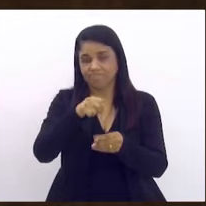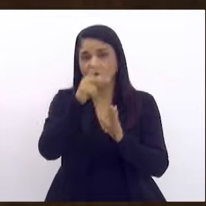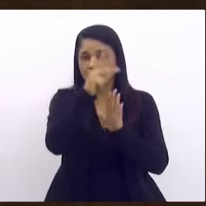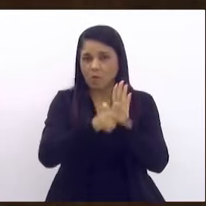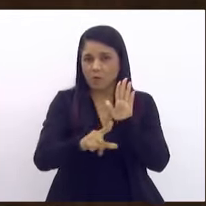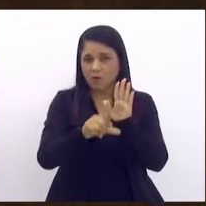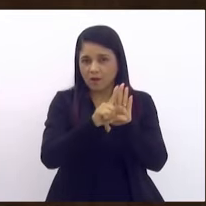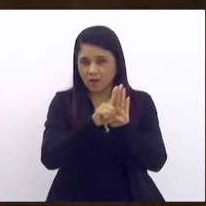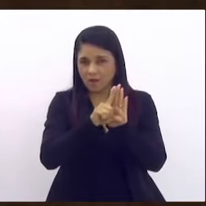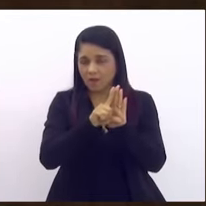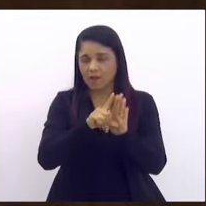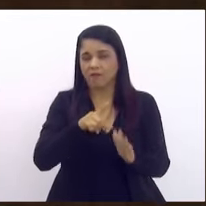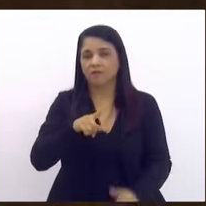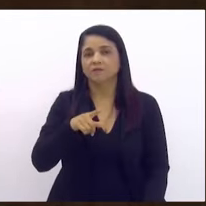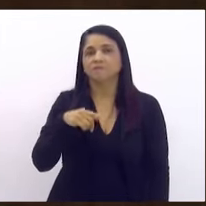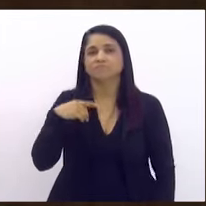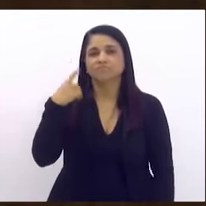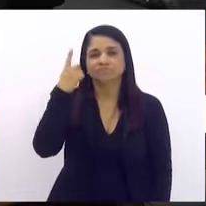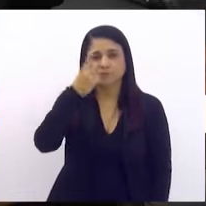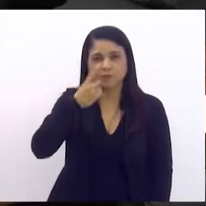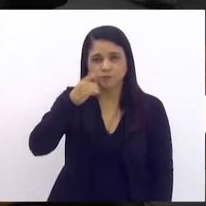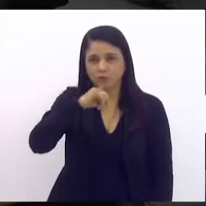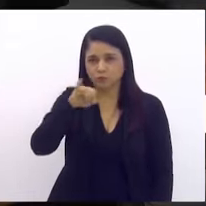de lei Deputado Júlio